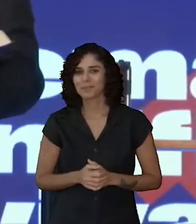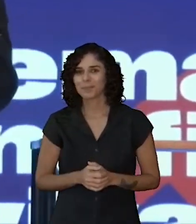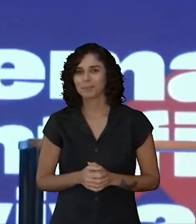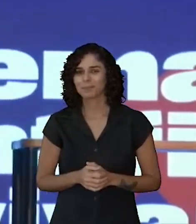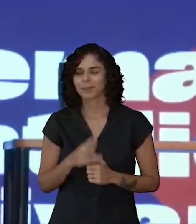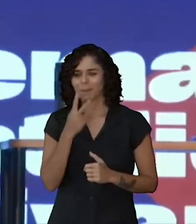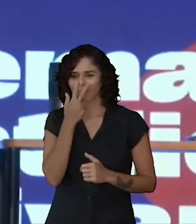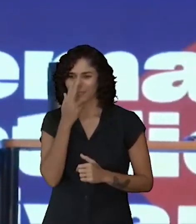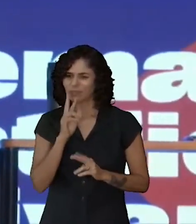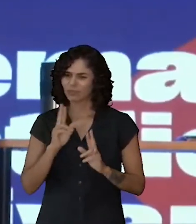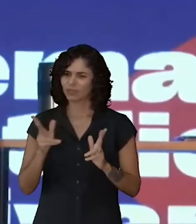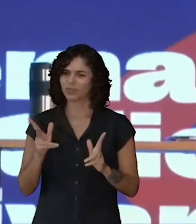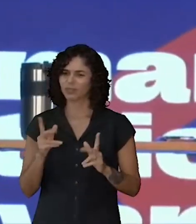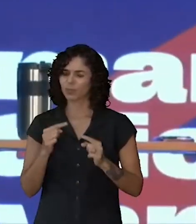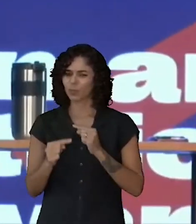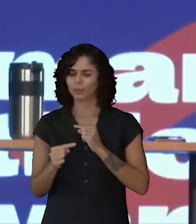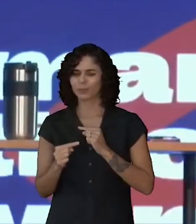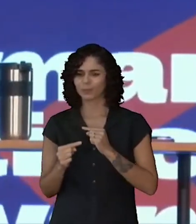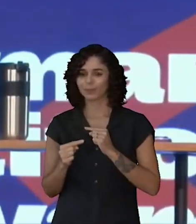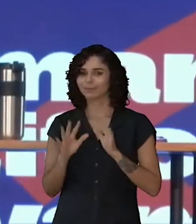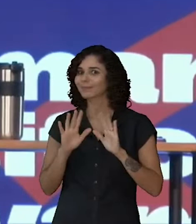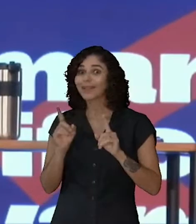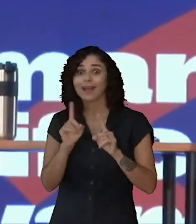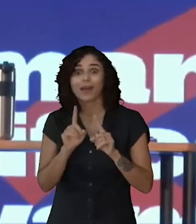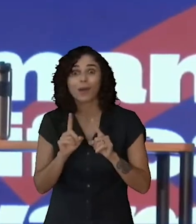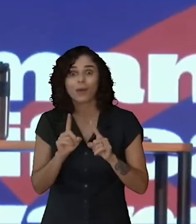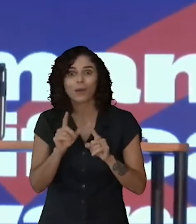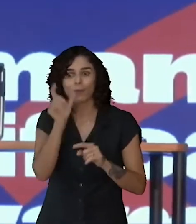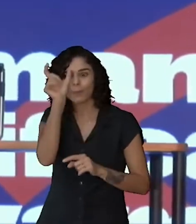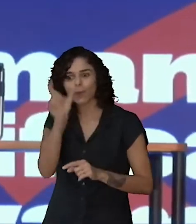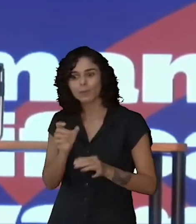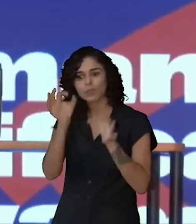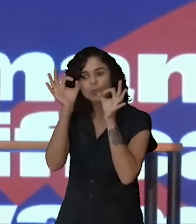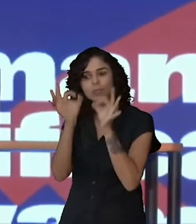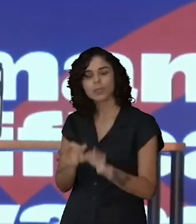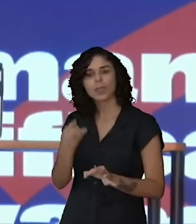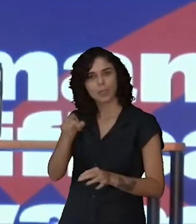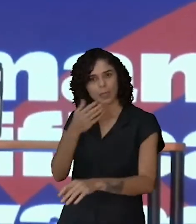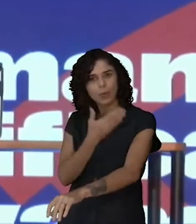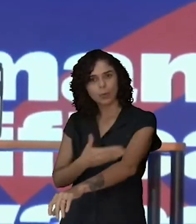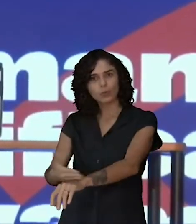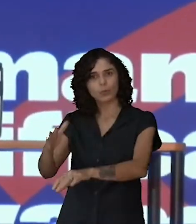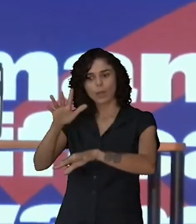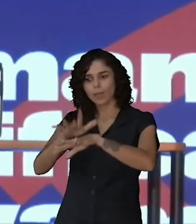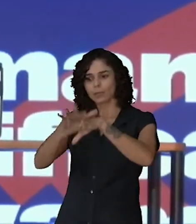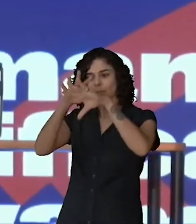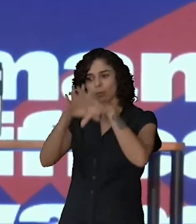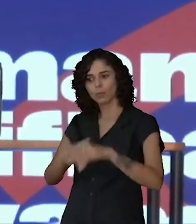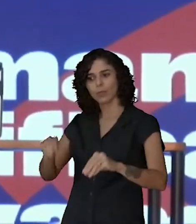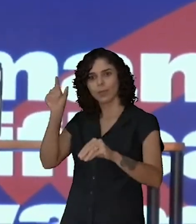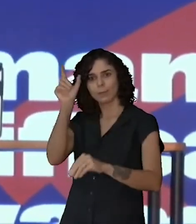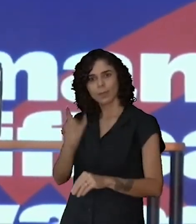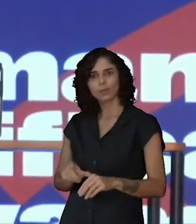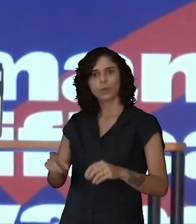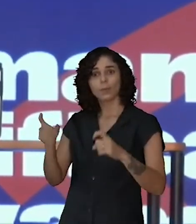Aqui é um médico, que está acostumado a curar pessoas. Quando ele fala de milagre, de cura, etc., ele sabe o